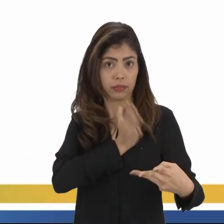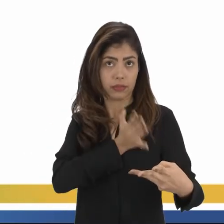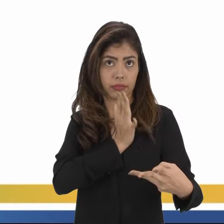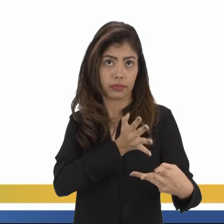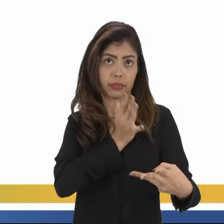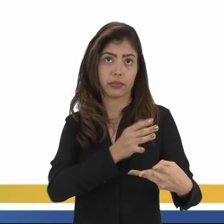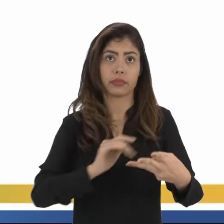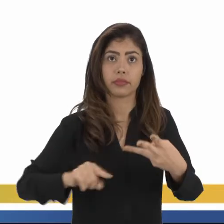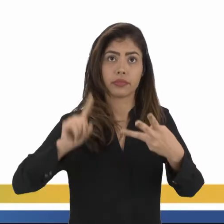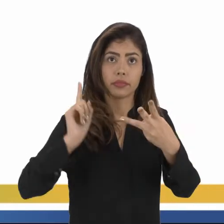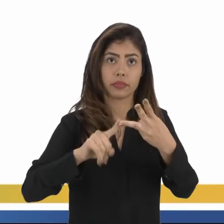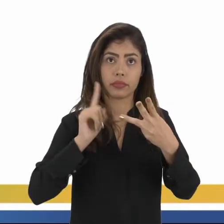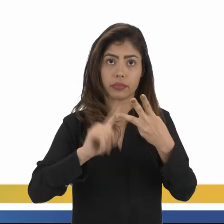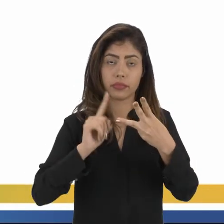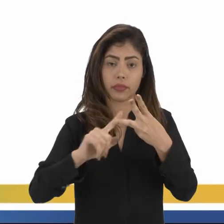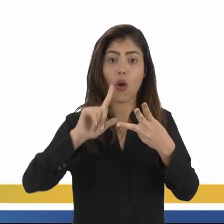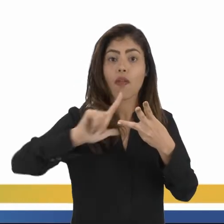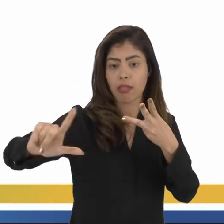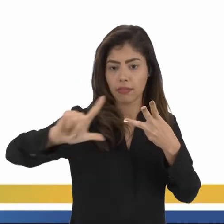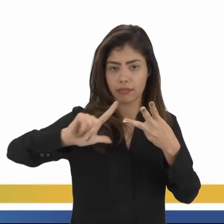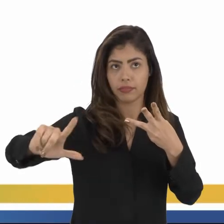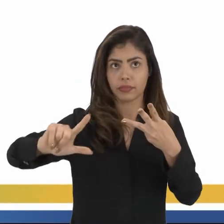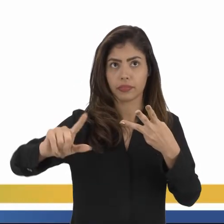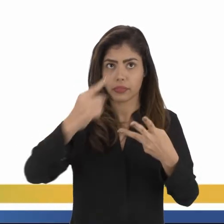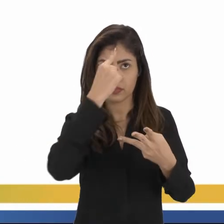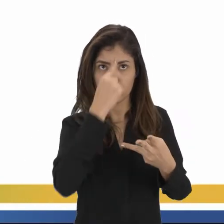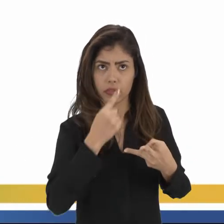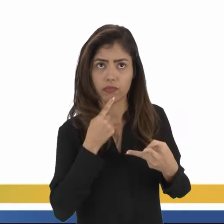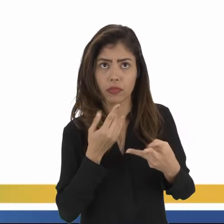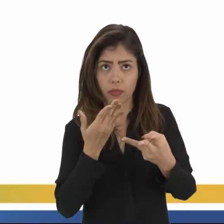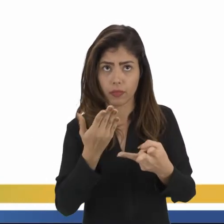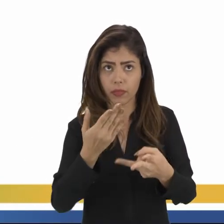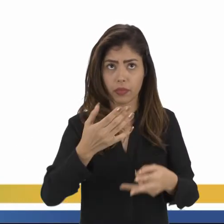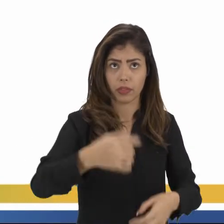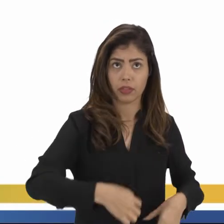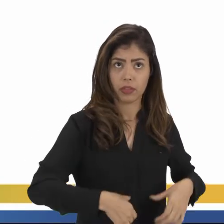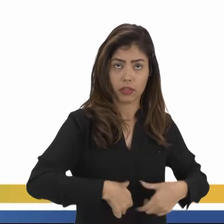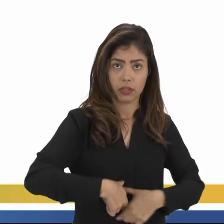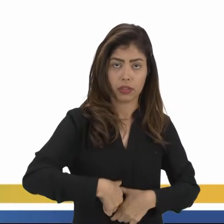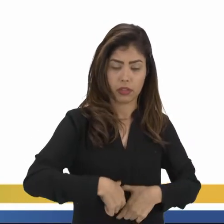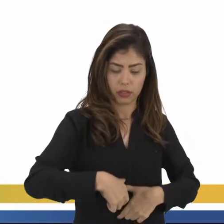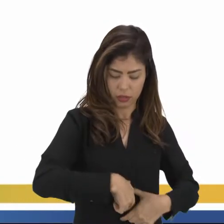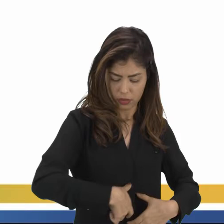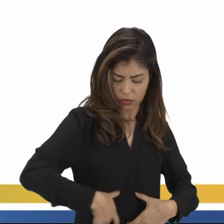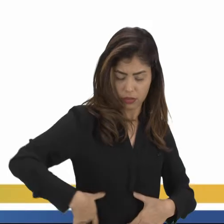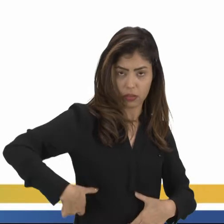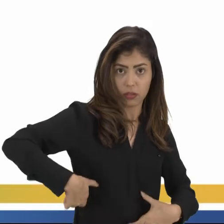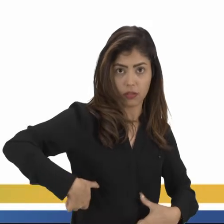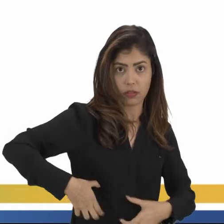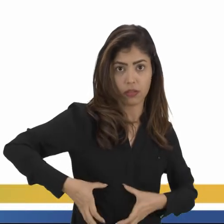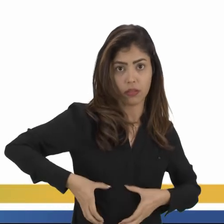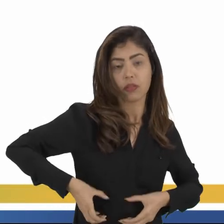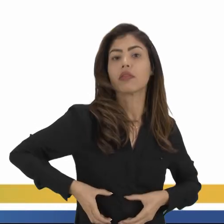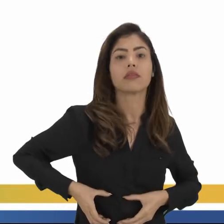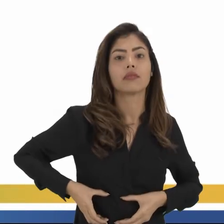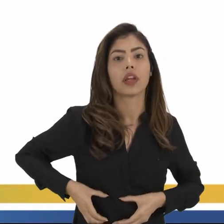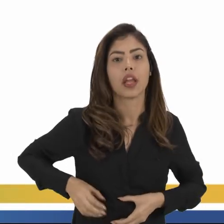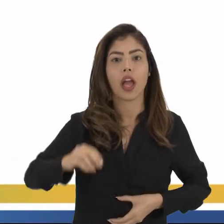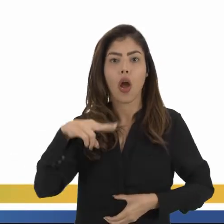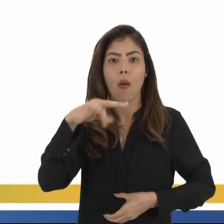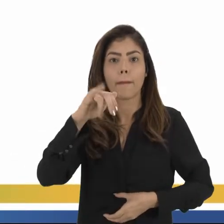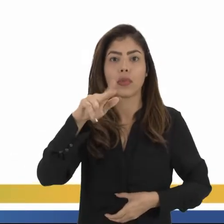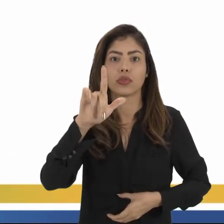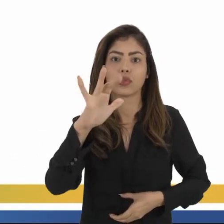coração, e o tecido muscular liso. A imagem ali aponta para o nosso estômago, que é um